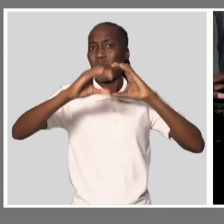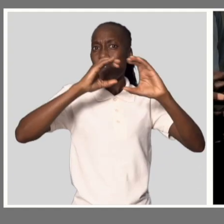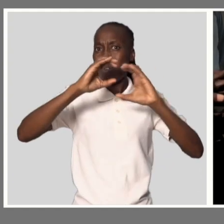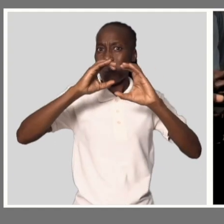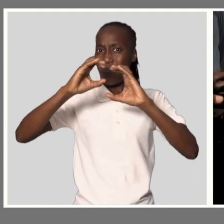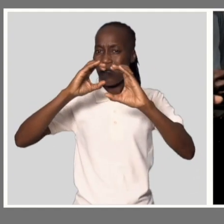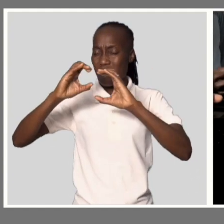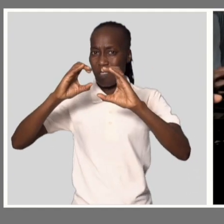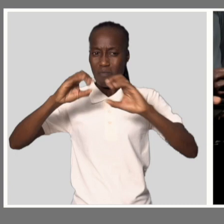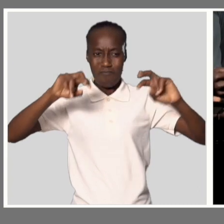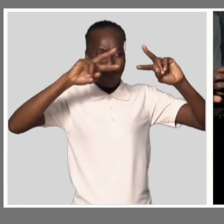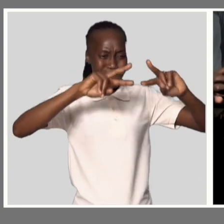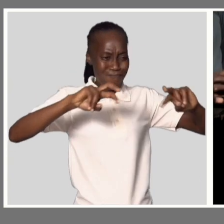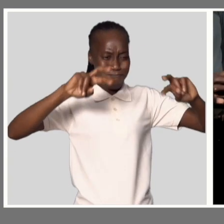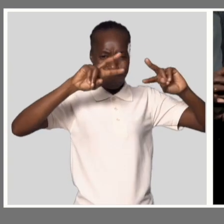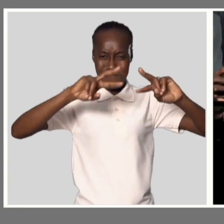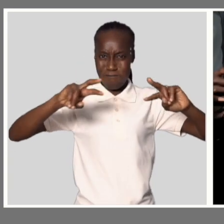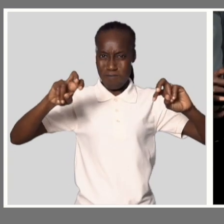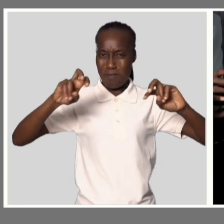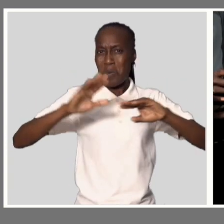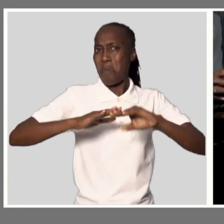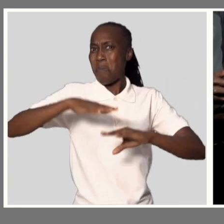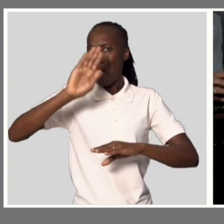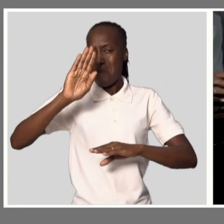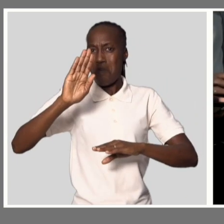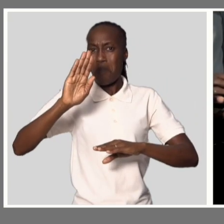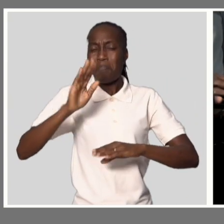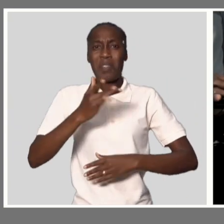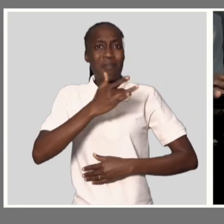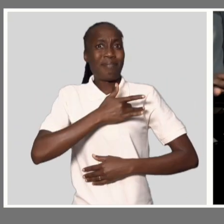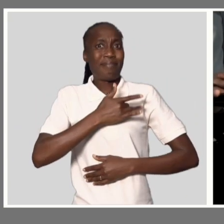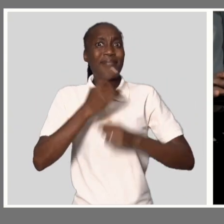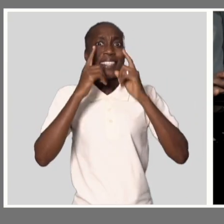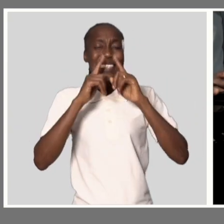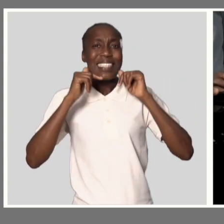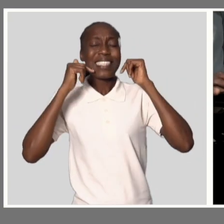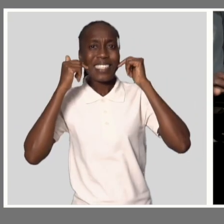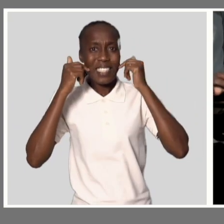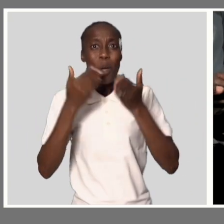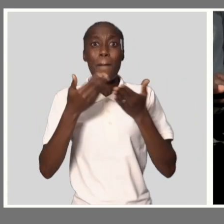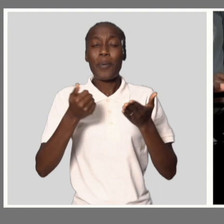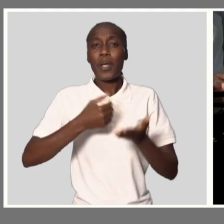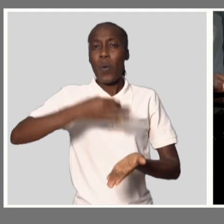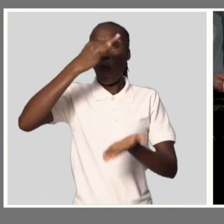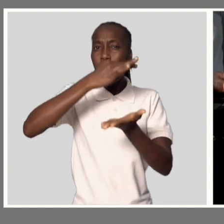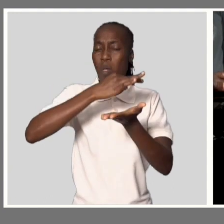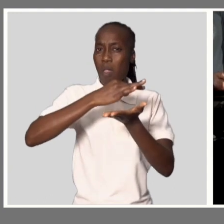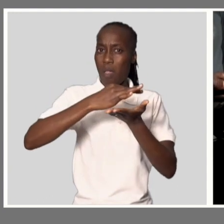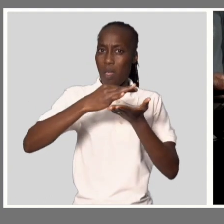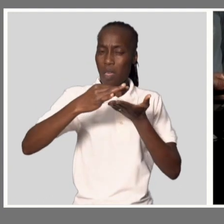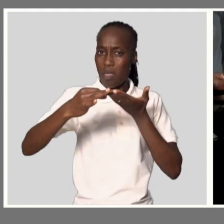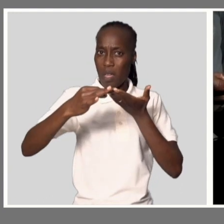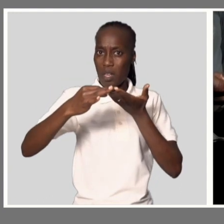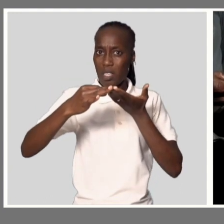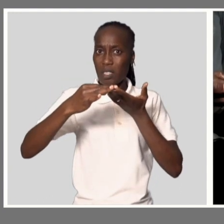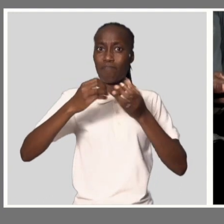comunicação, rádio, televisão, e estamos satisfeitos porque a